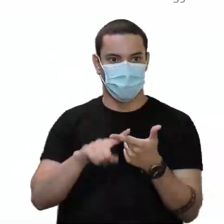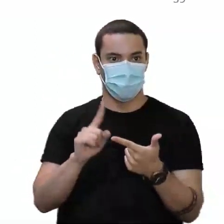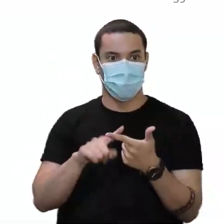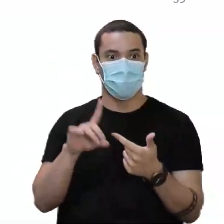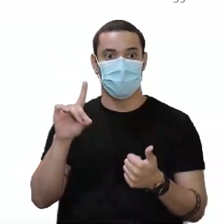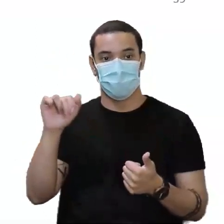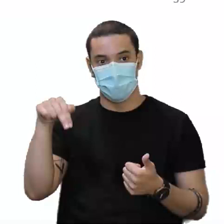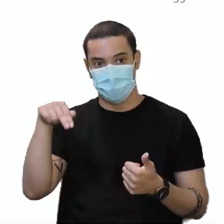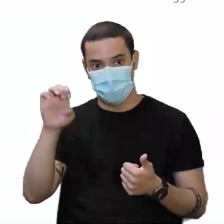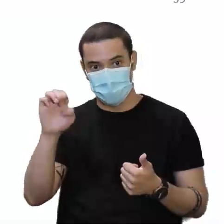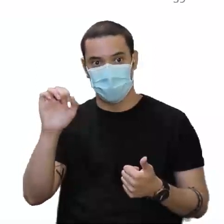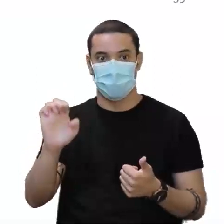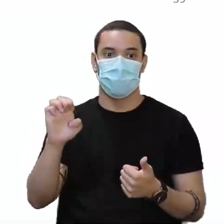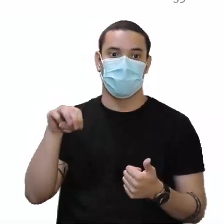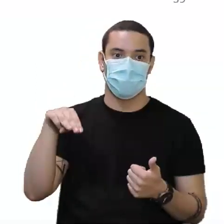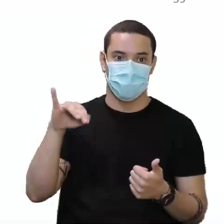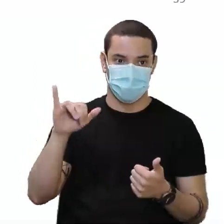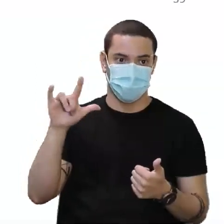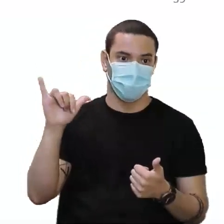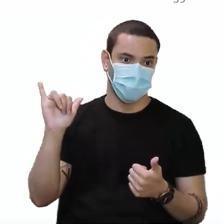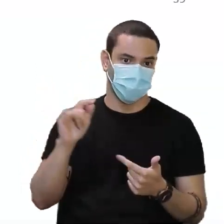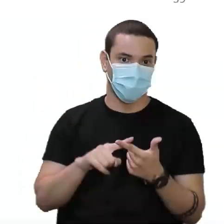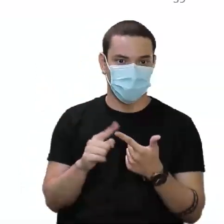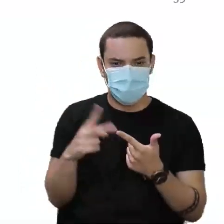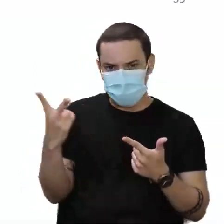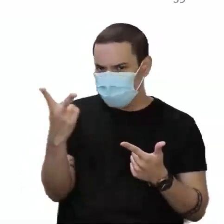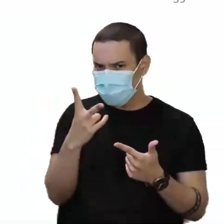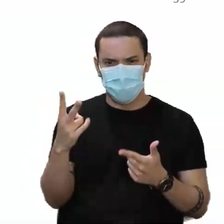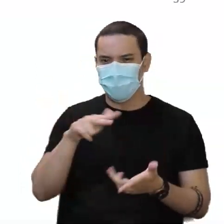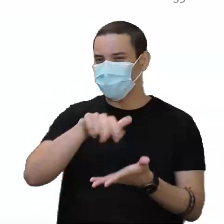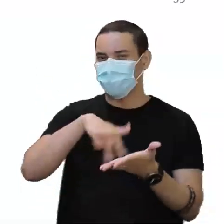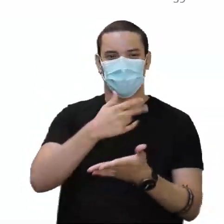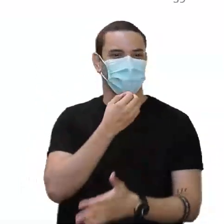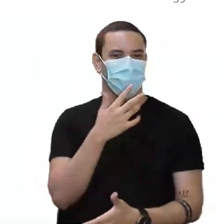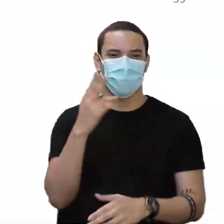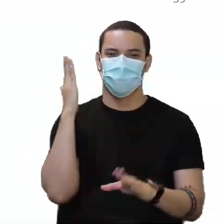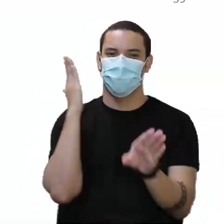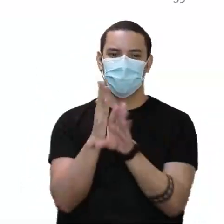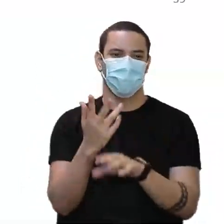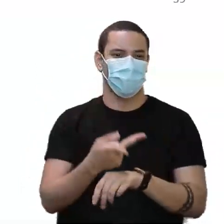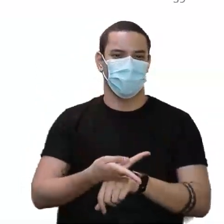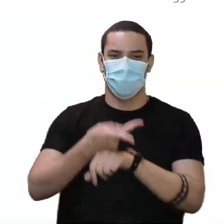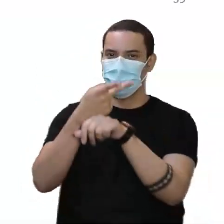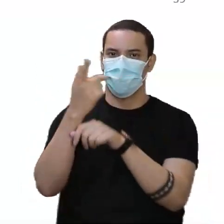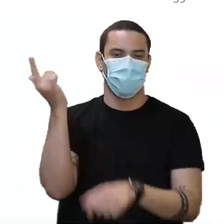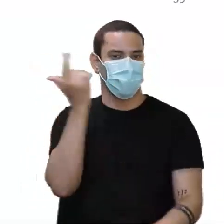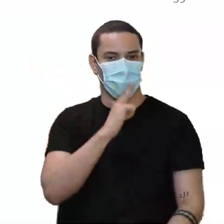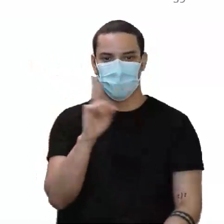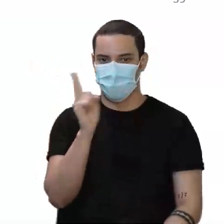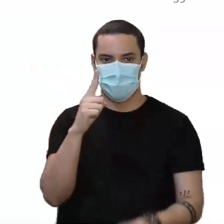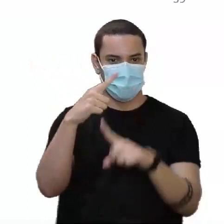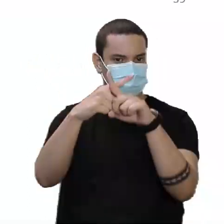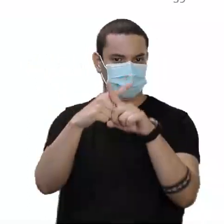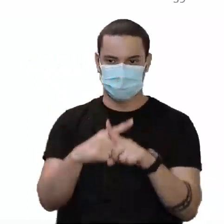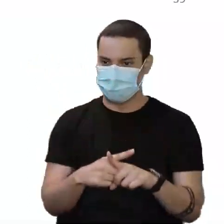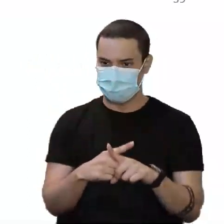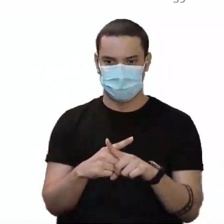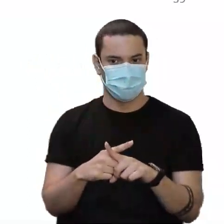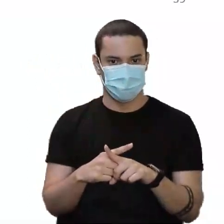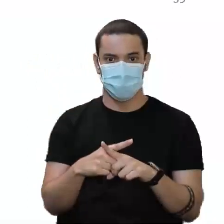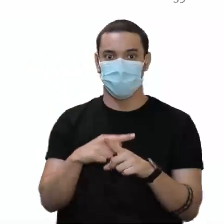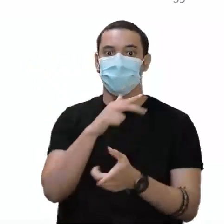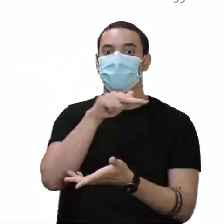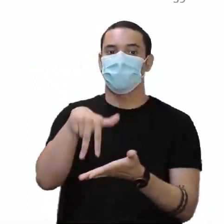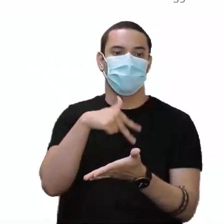ver com a Dani e Emily, a gente já sabe disso. Não dançavam muito bem, por isso não ganharam a competição de dança. Então, tem a ver com competição de